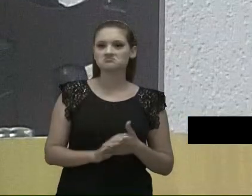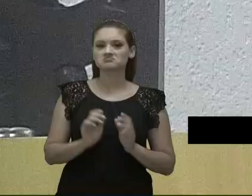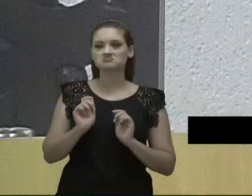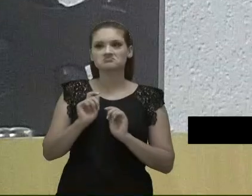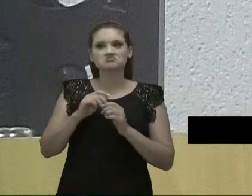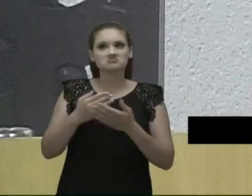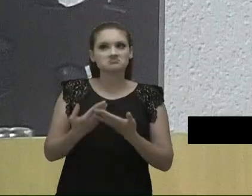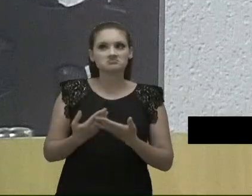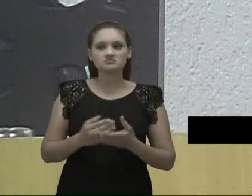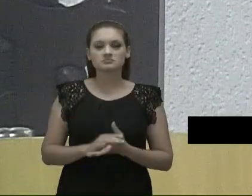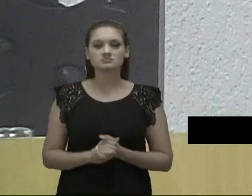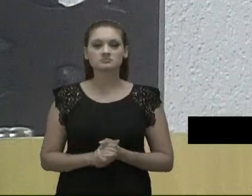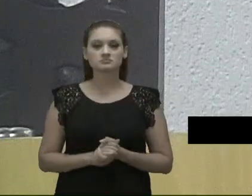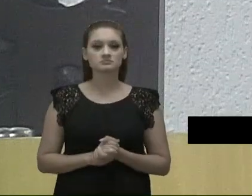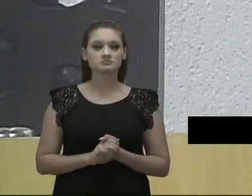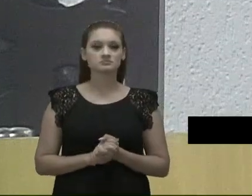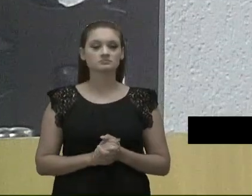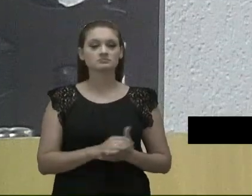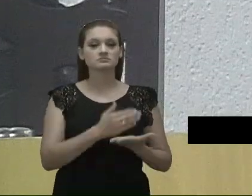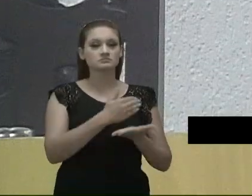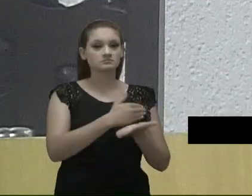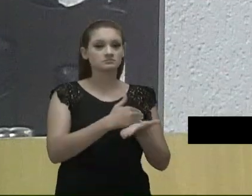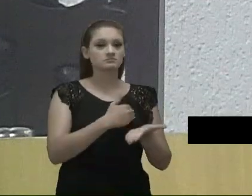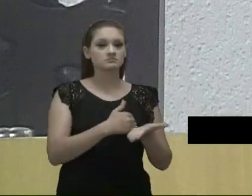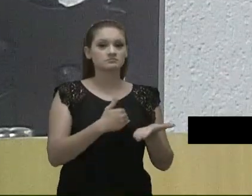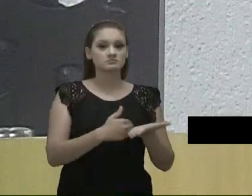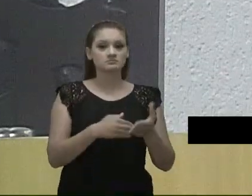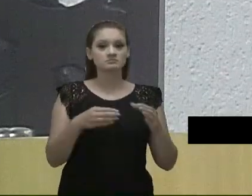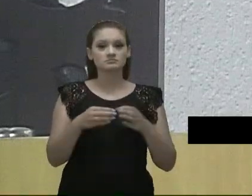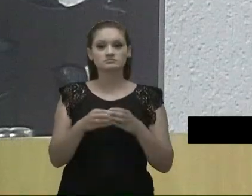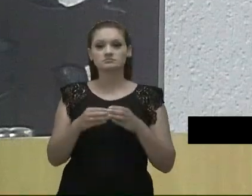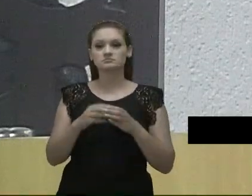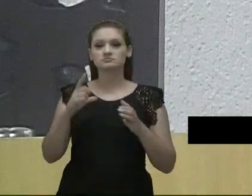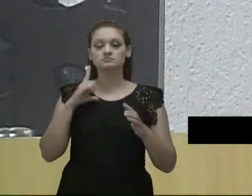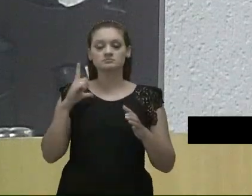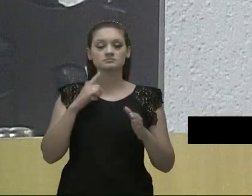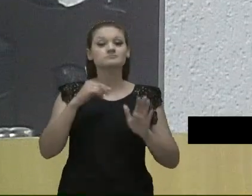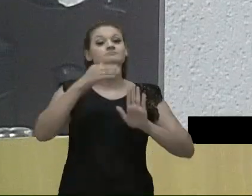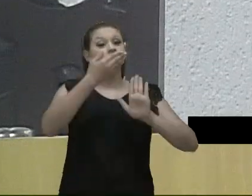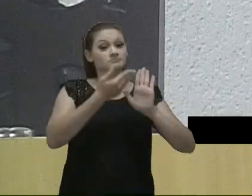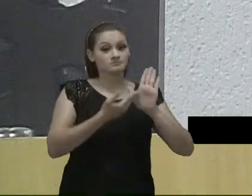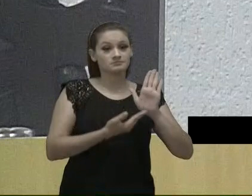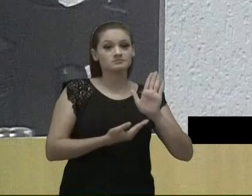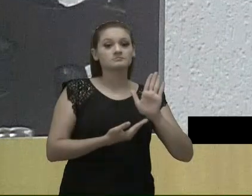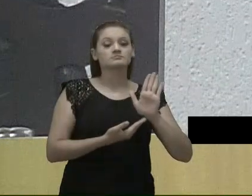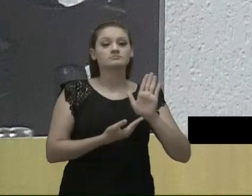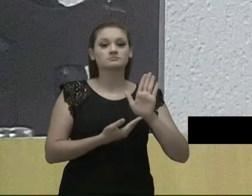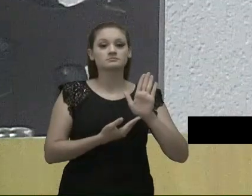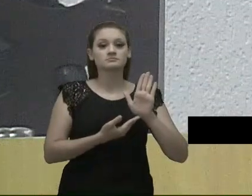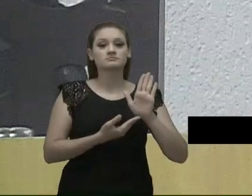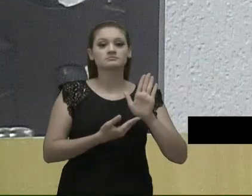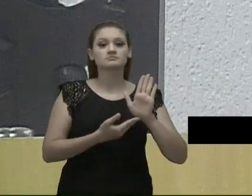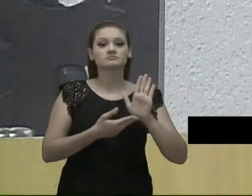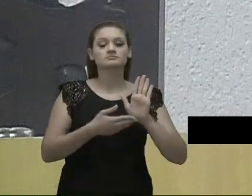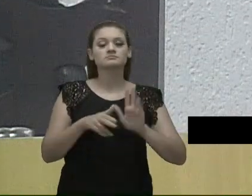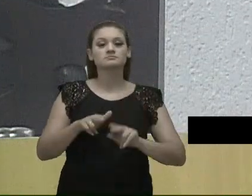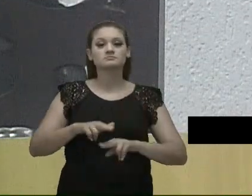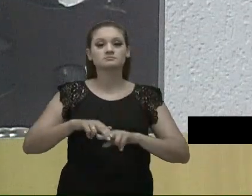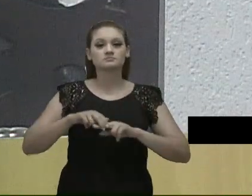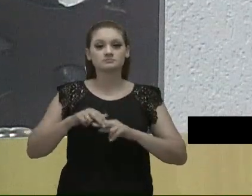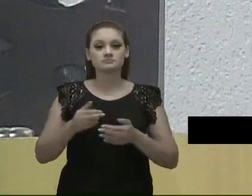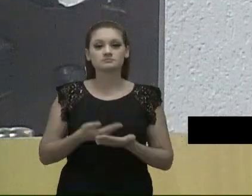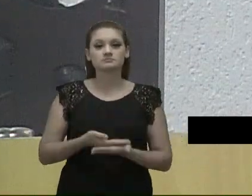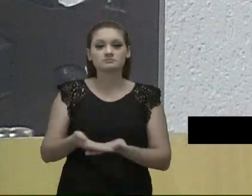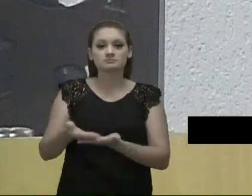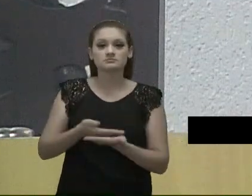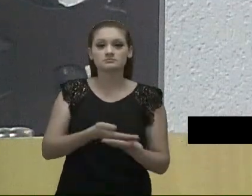Porque, de acordo com o contrato, a comissão ela tem que elaborar um relatório, né, circunstanciado e passar. Eu não